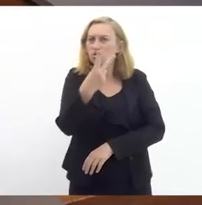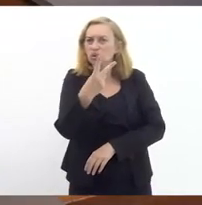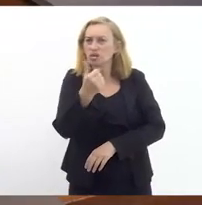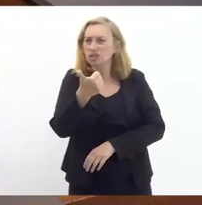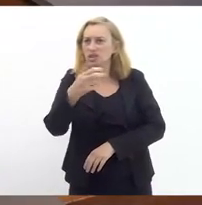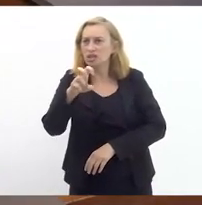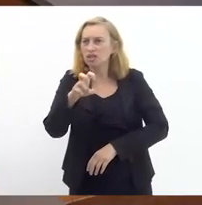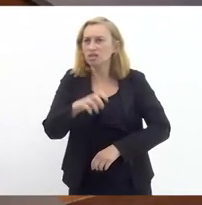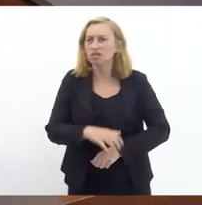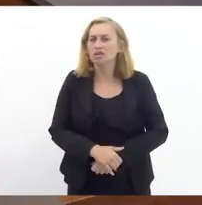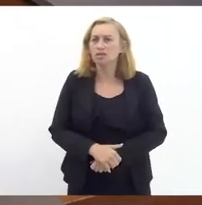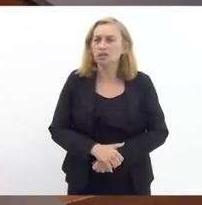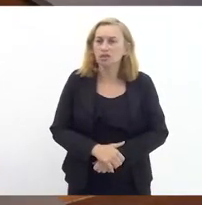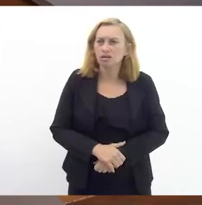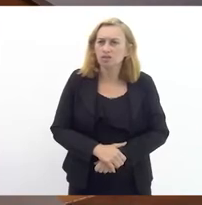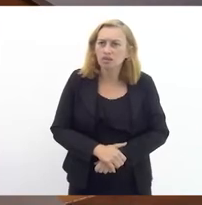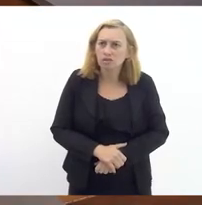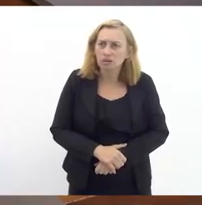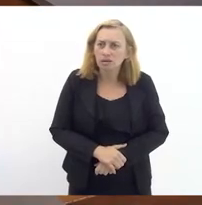agora. É,